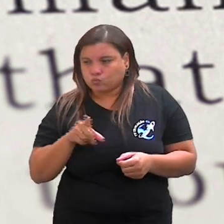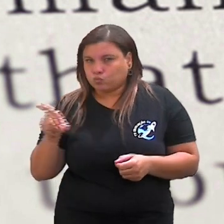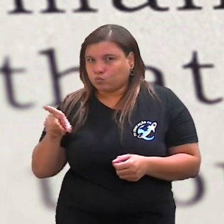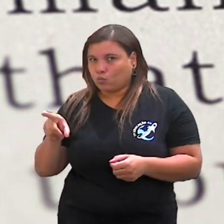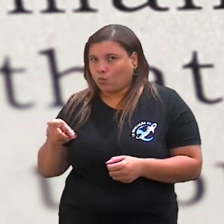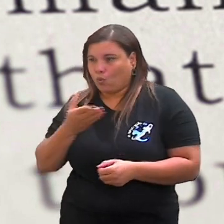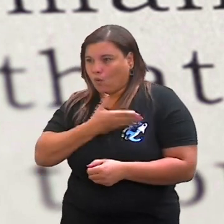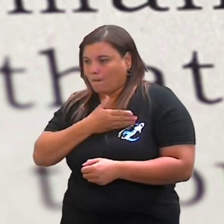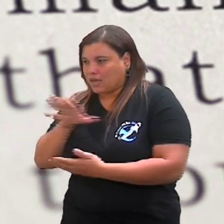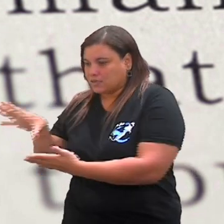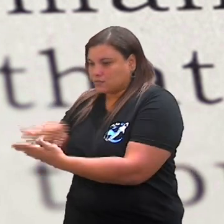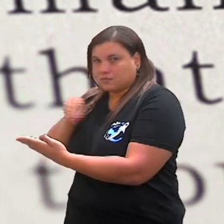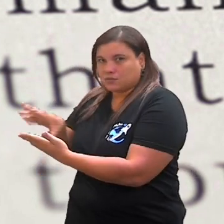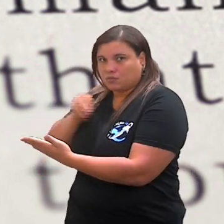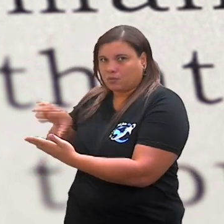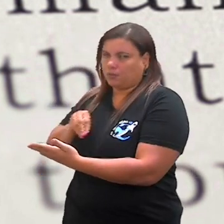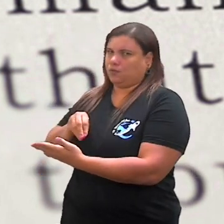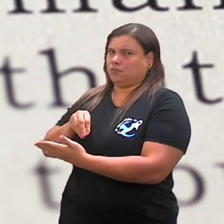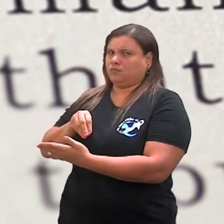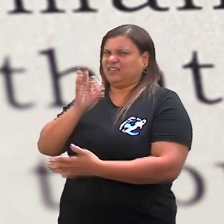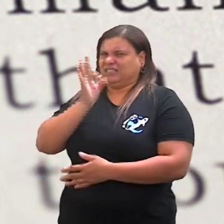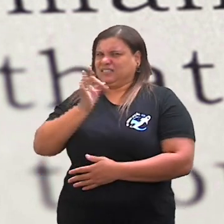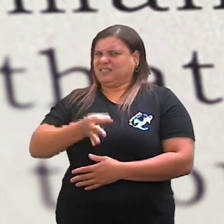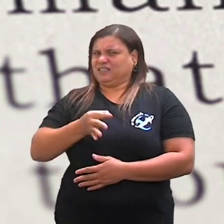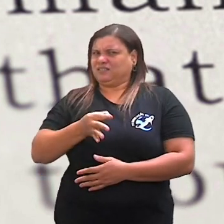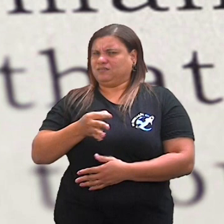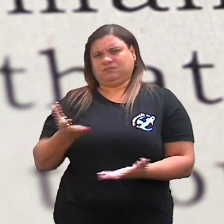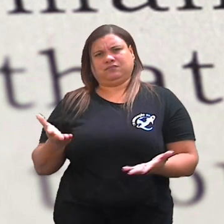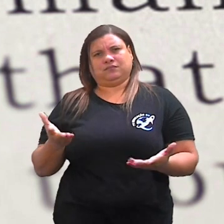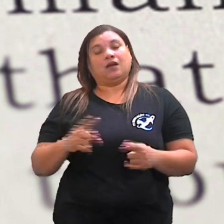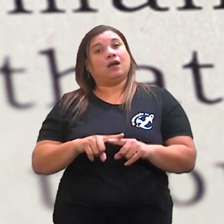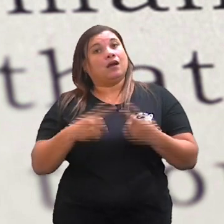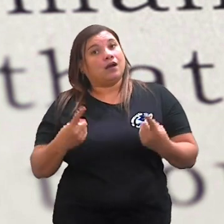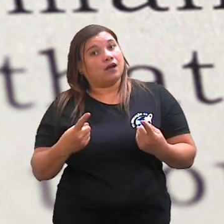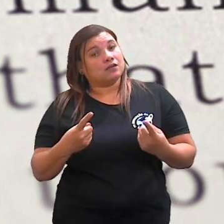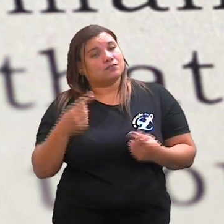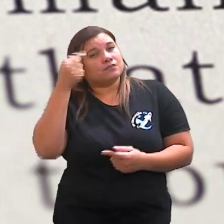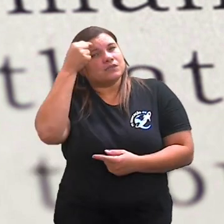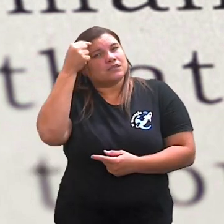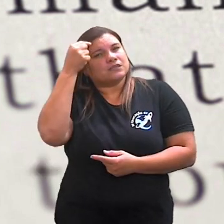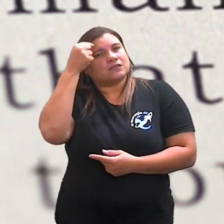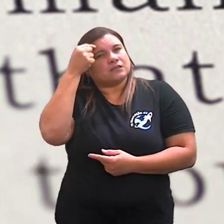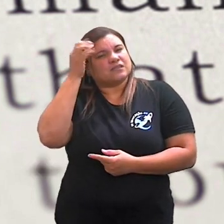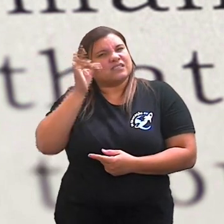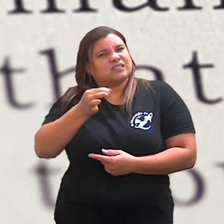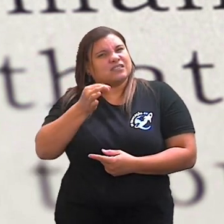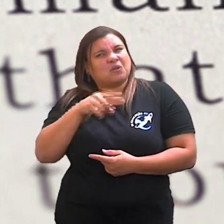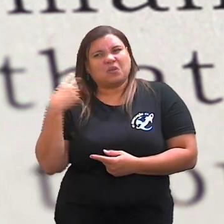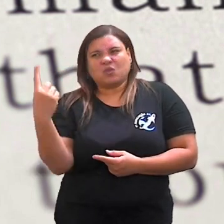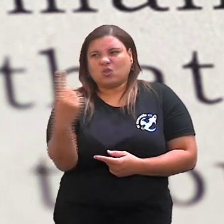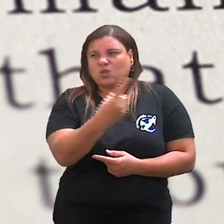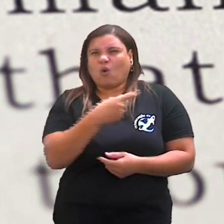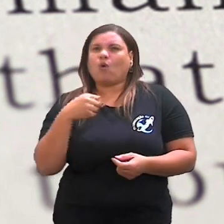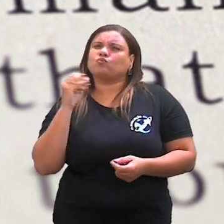outros? Mas pensando bem, todo mundo faz isso, não é mesmo? Será que devemos nos importar com os